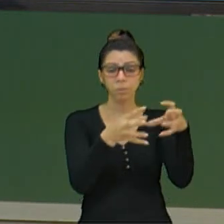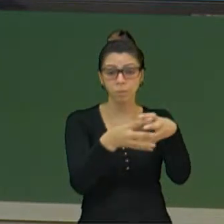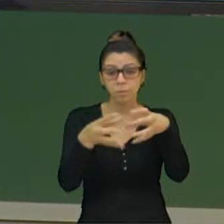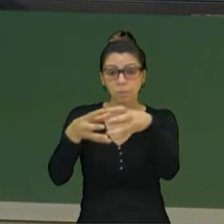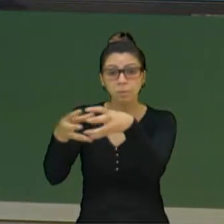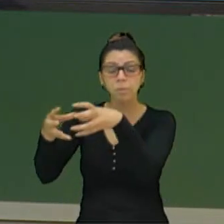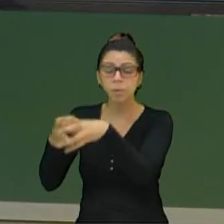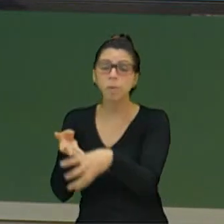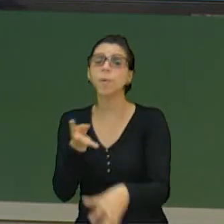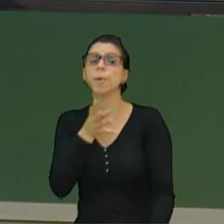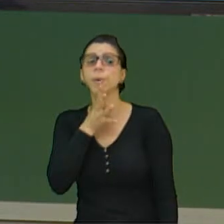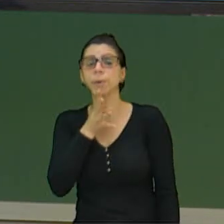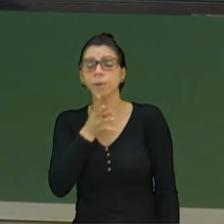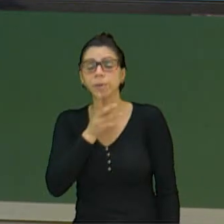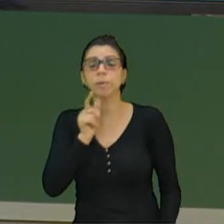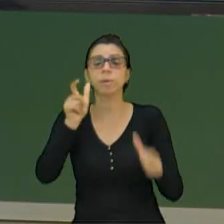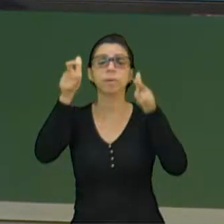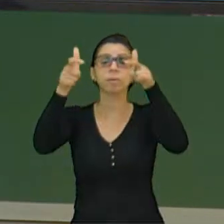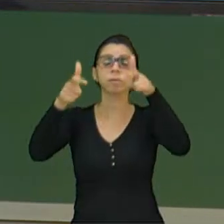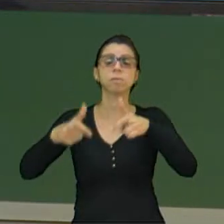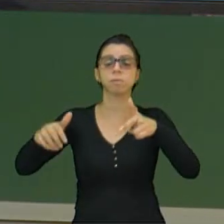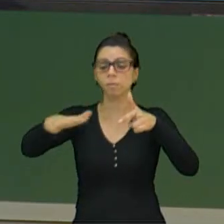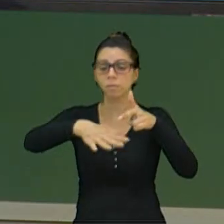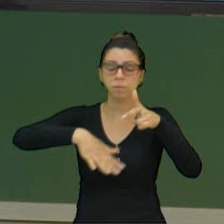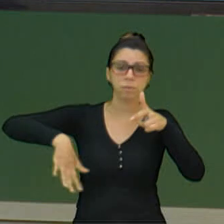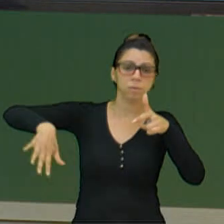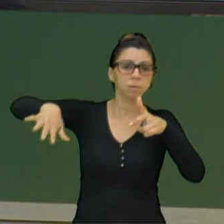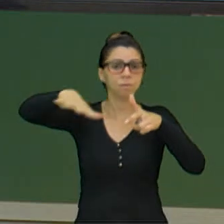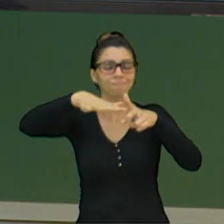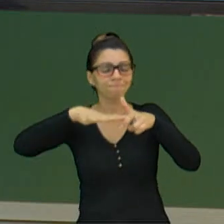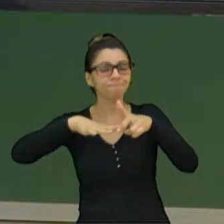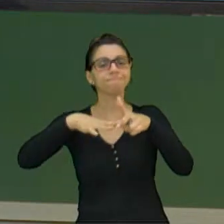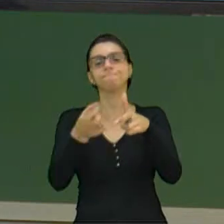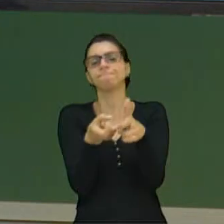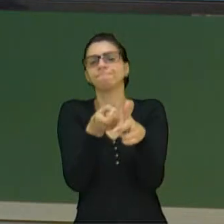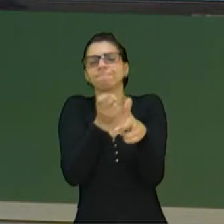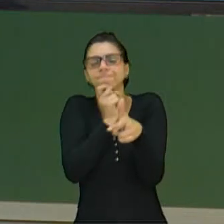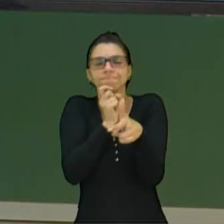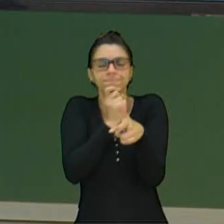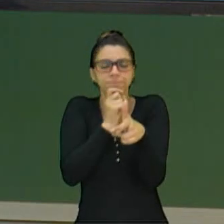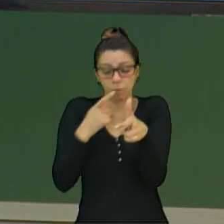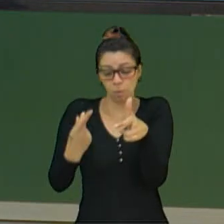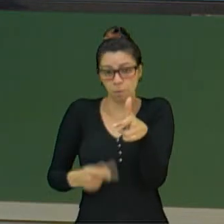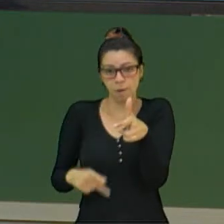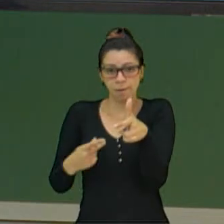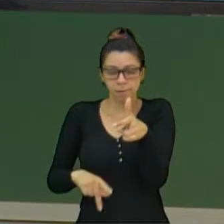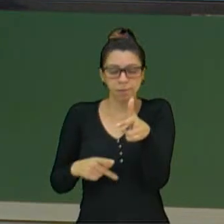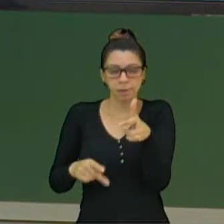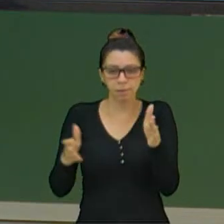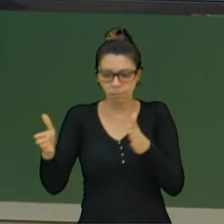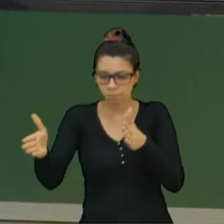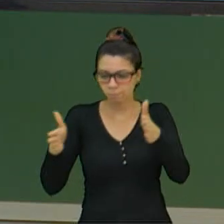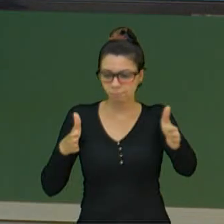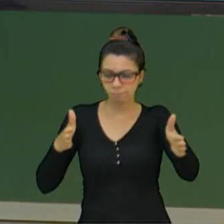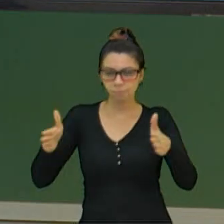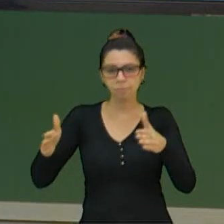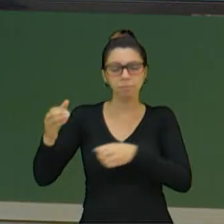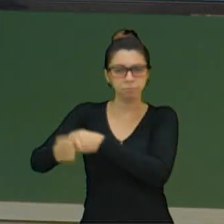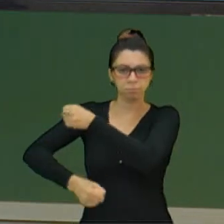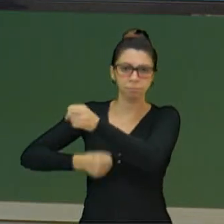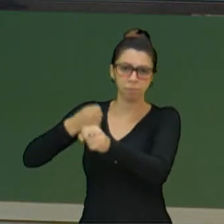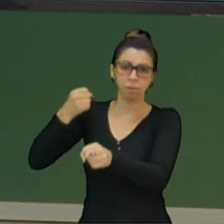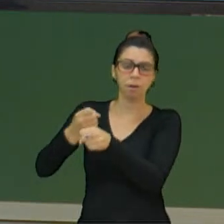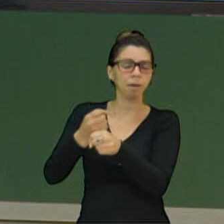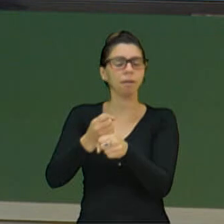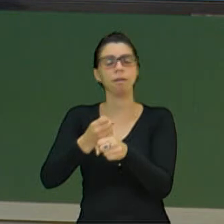conhecidas e ele se localiza geralmente em regiões muito frias. Aqui onde a gente mora tem períodos do ano que são bem frios, então é